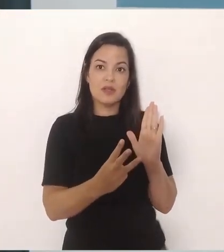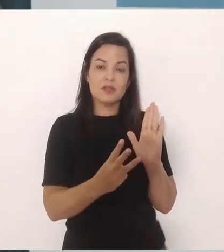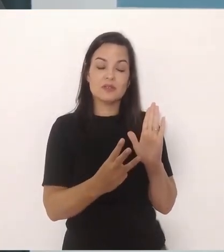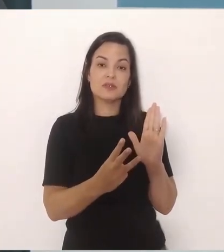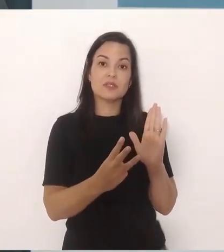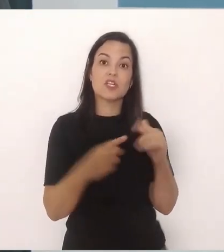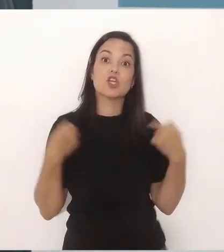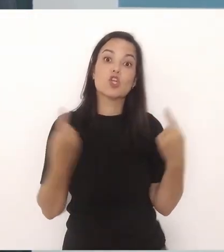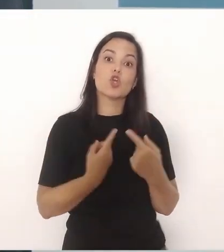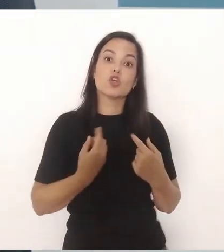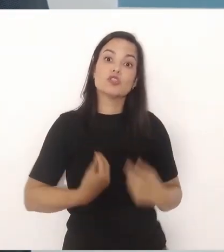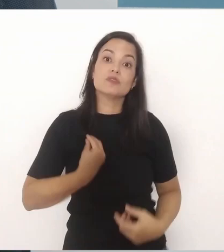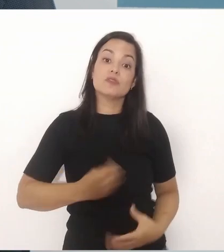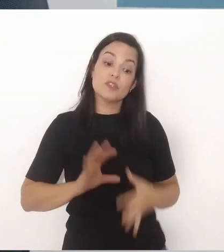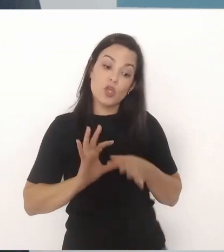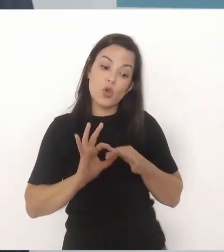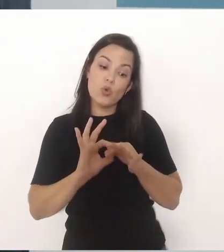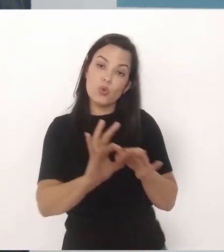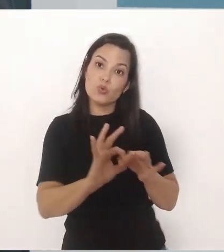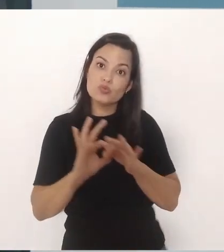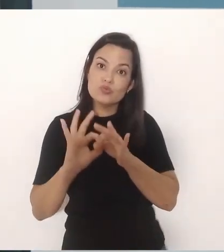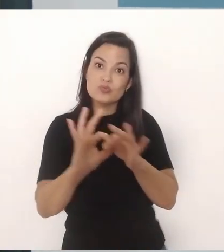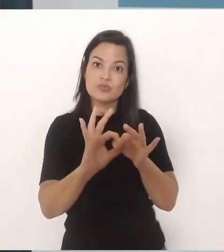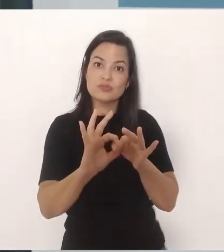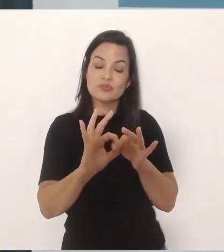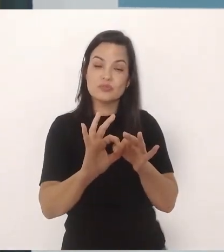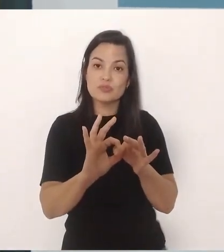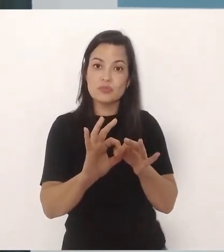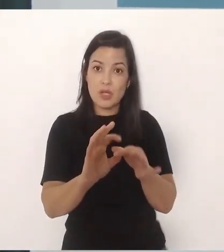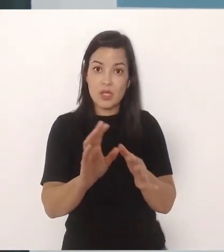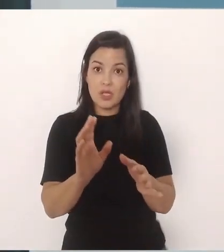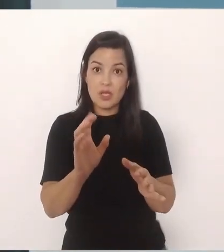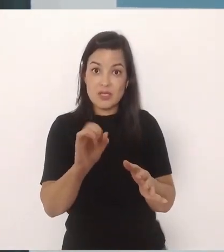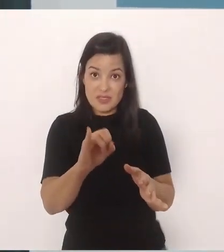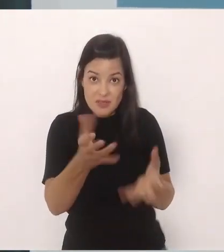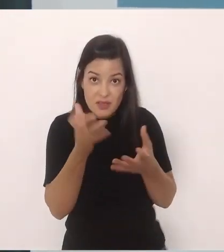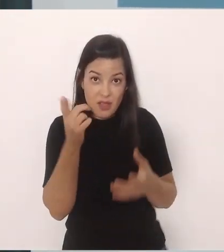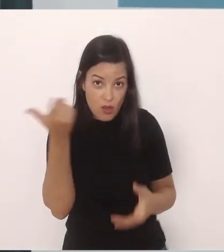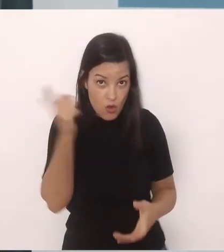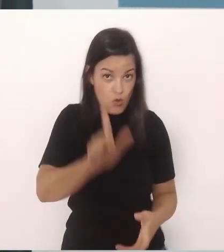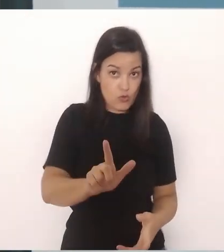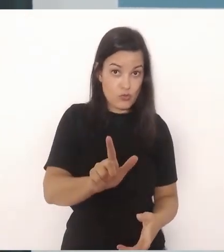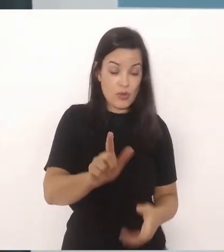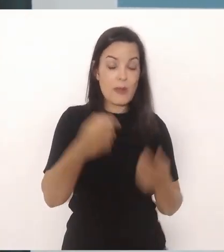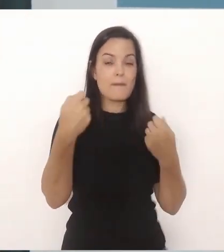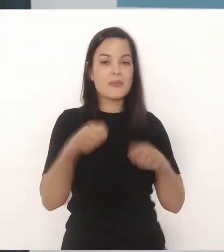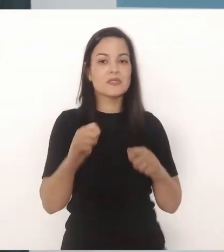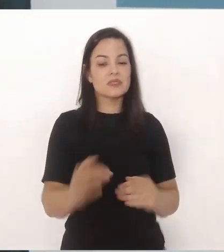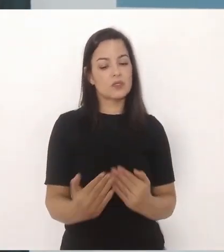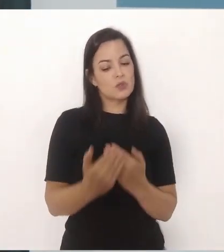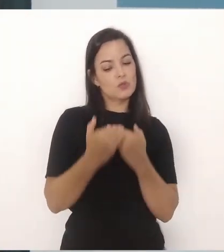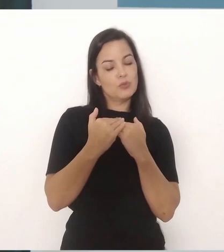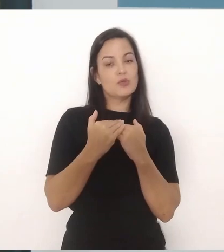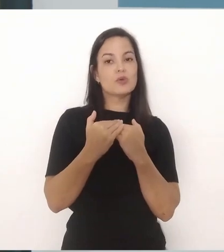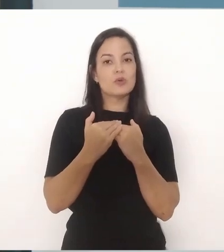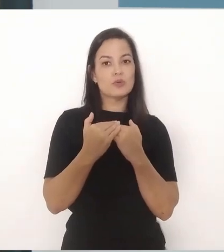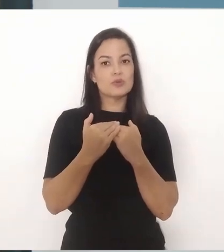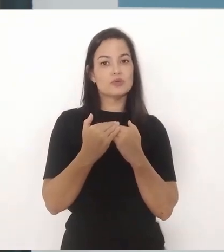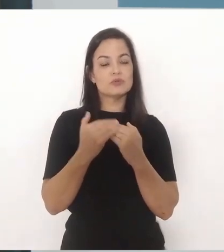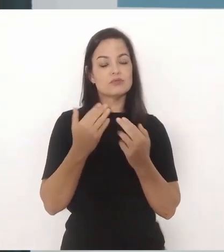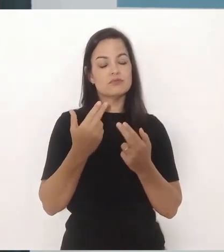viver de maneira unida. E para que a gente conquiste isso, nós temos que ser humildes,